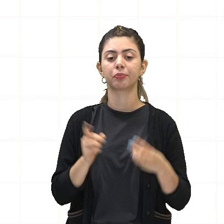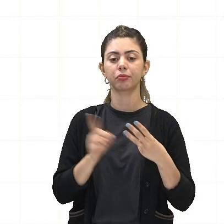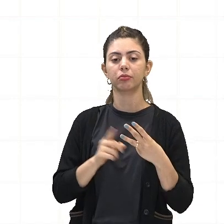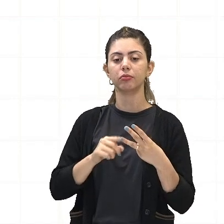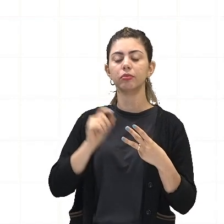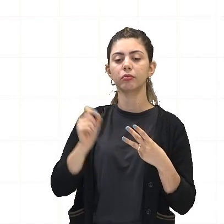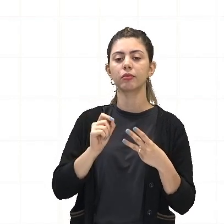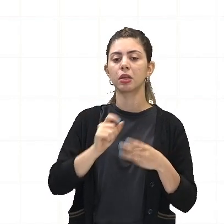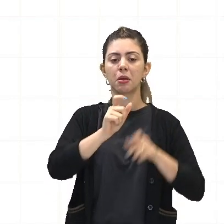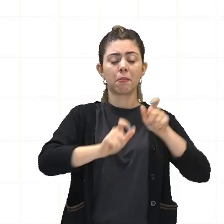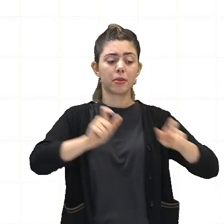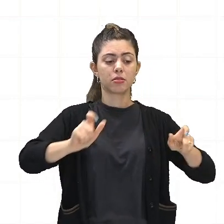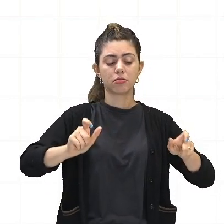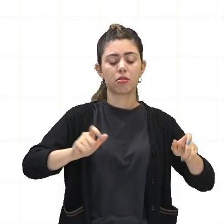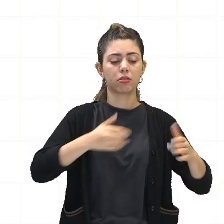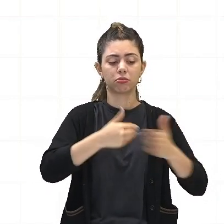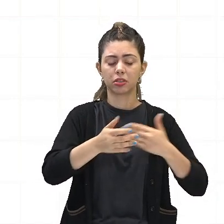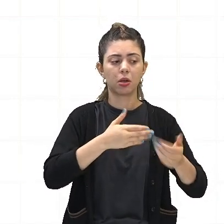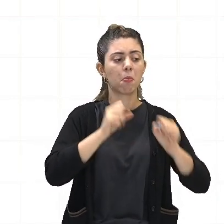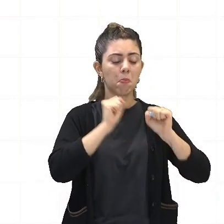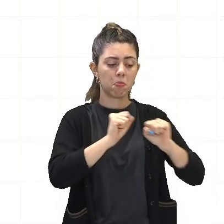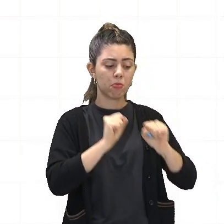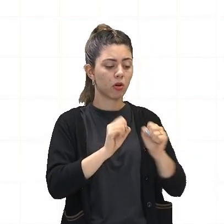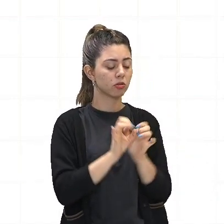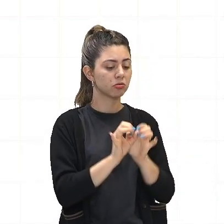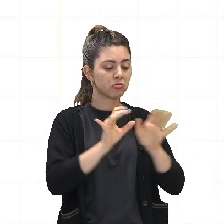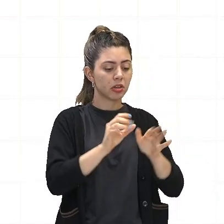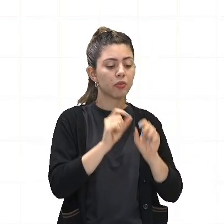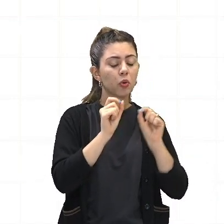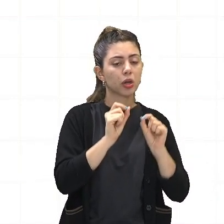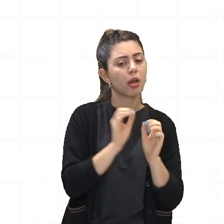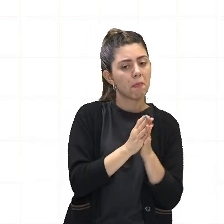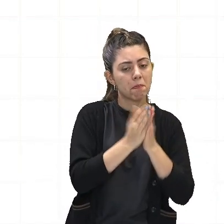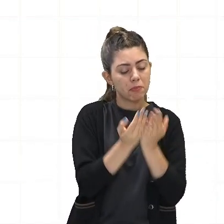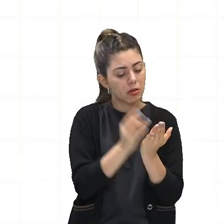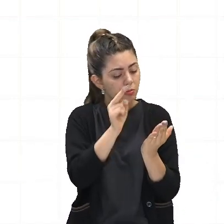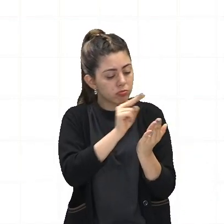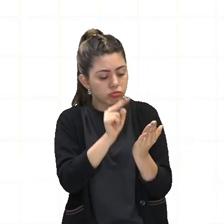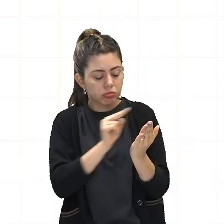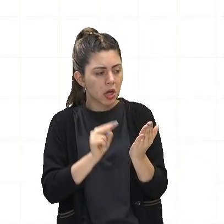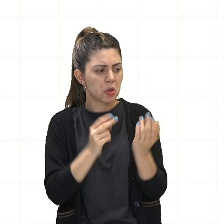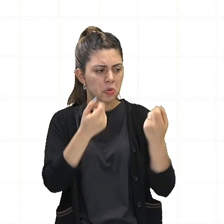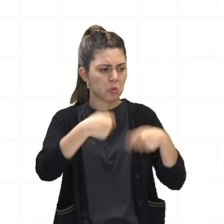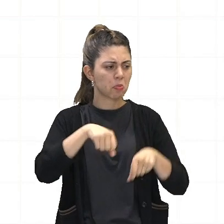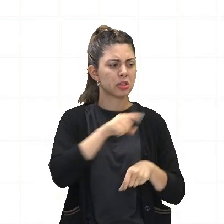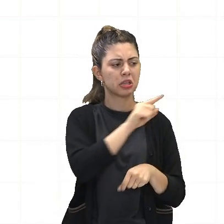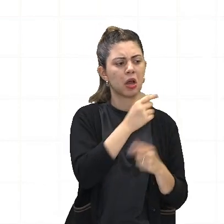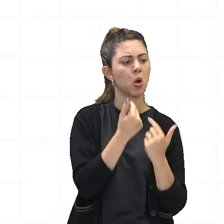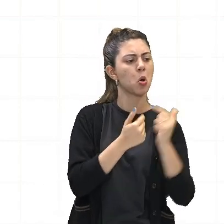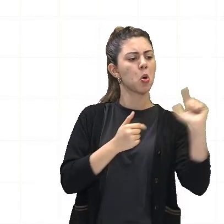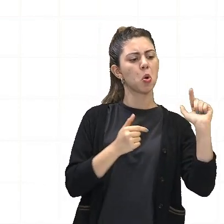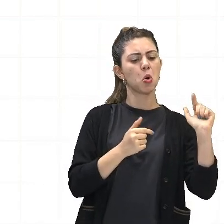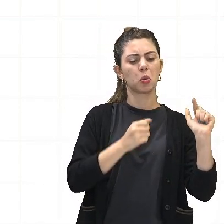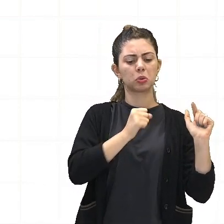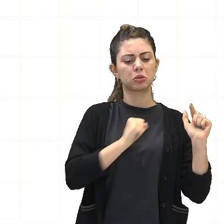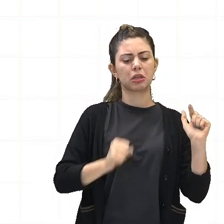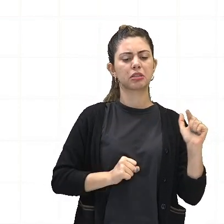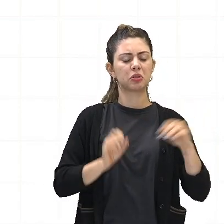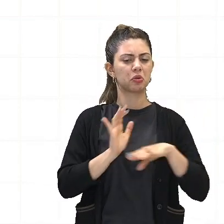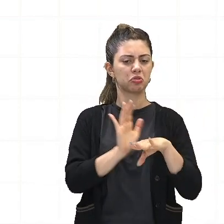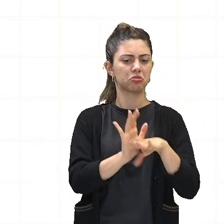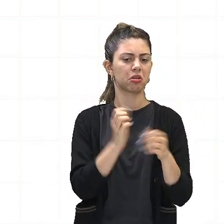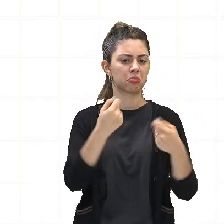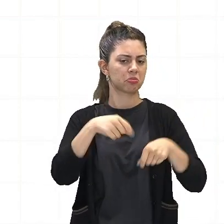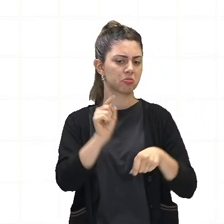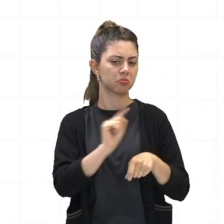foi formalizada no documento intitulado Confissão de Augsburgo, em 1530. Nele, Lutero afirmou que a